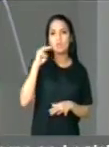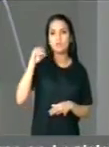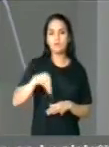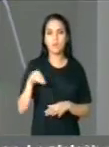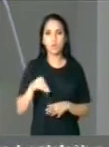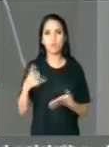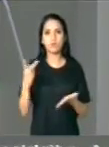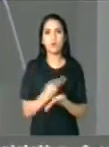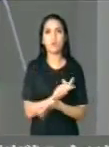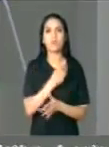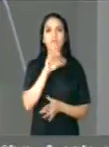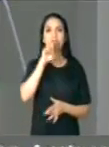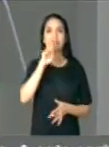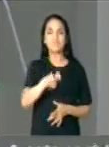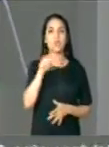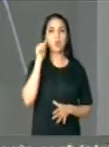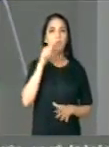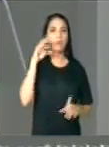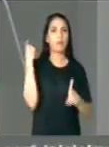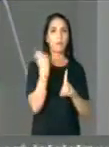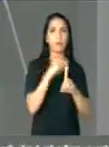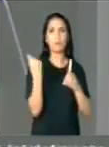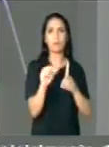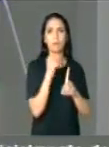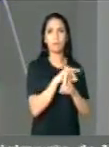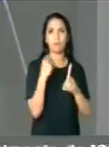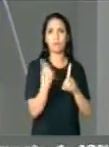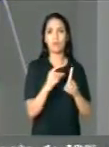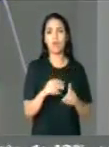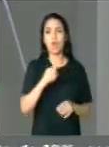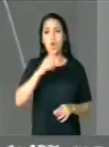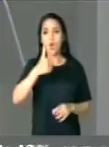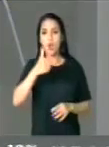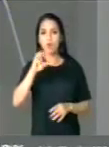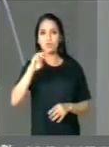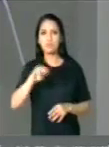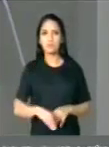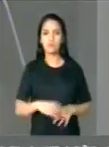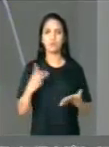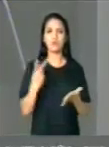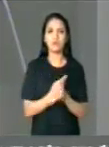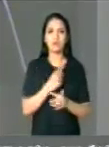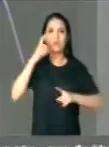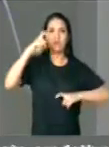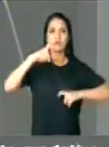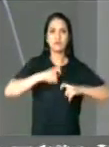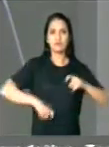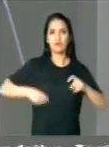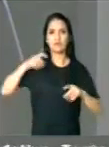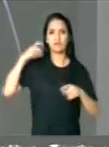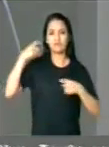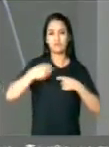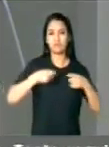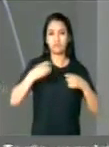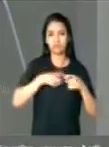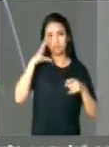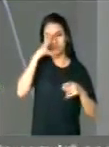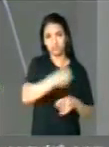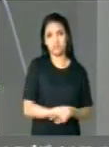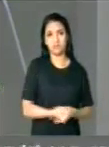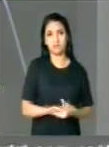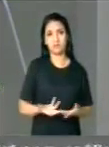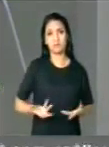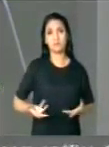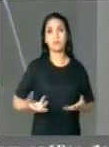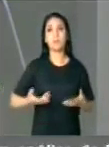são espancadas, a cada 11 minutos ocorre um estupro e a cada 90 minutos acontece um